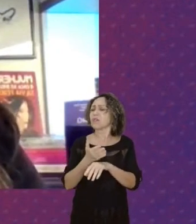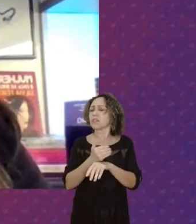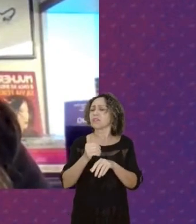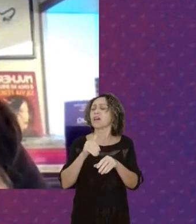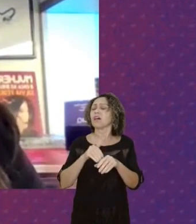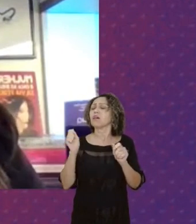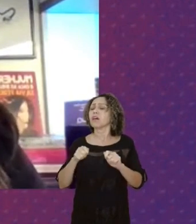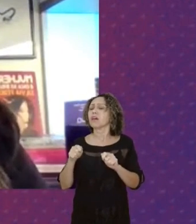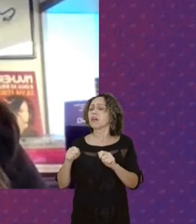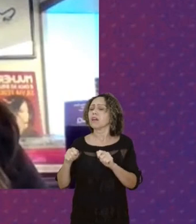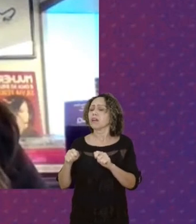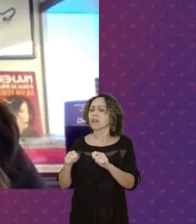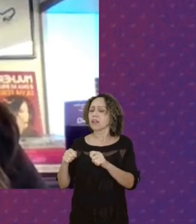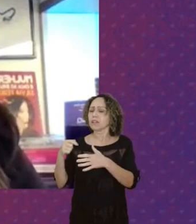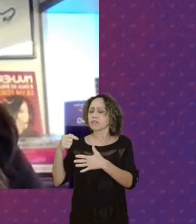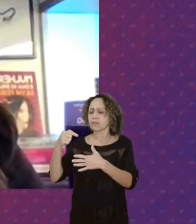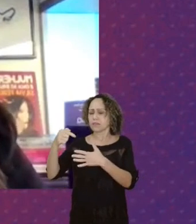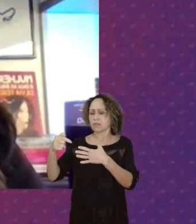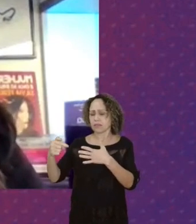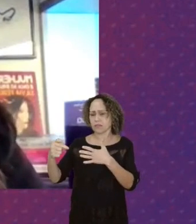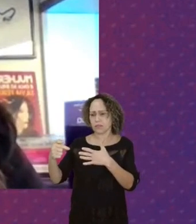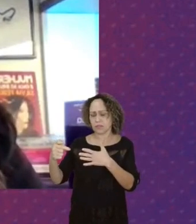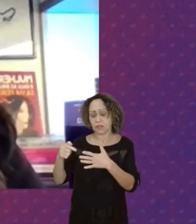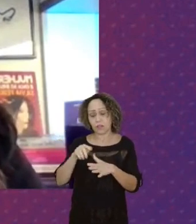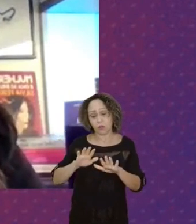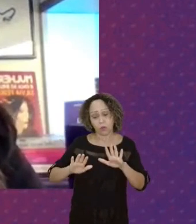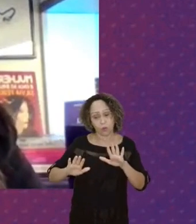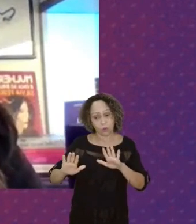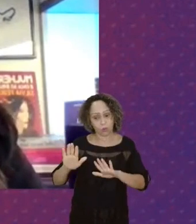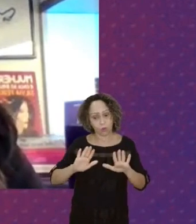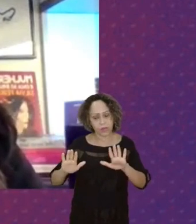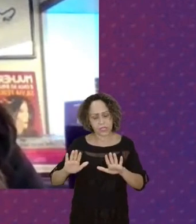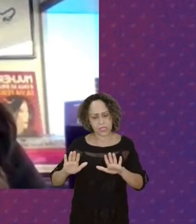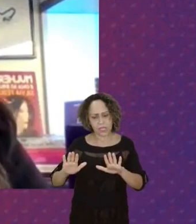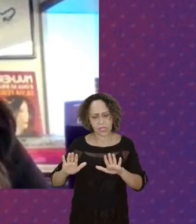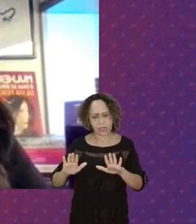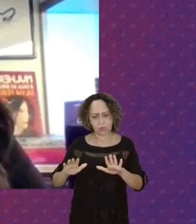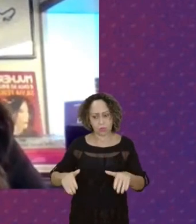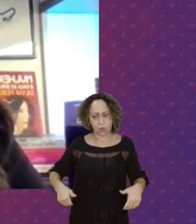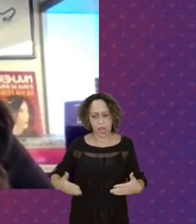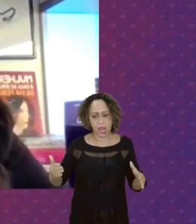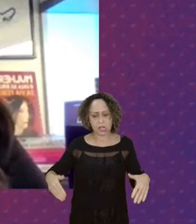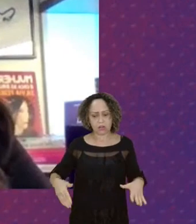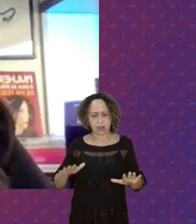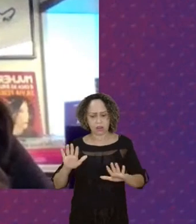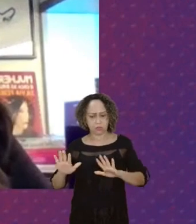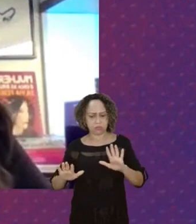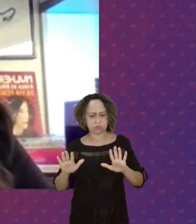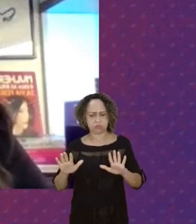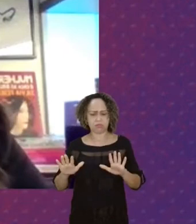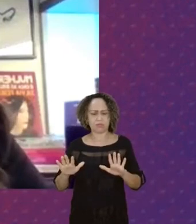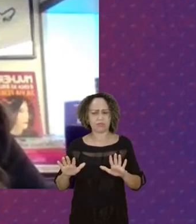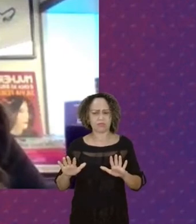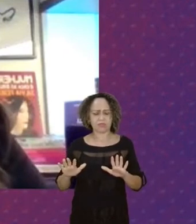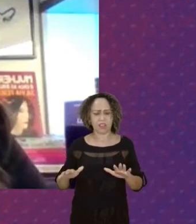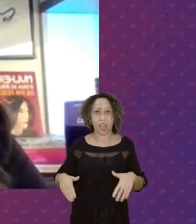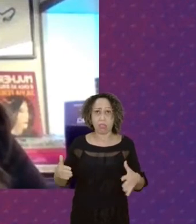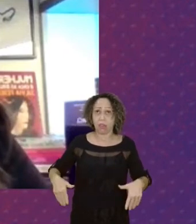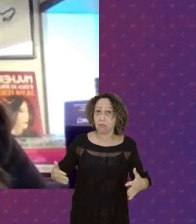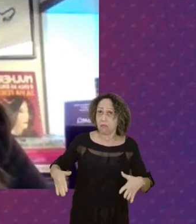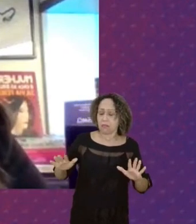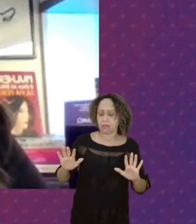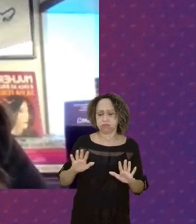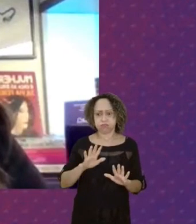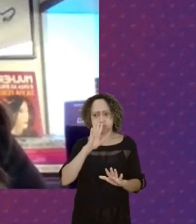coloca essa limitação. Olha, você tem que tomar cuidado com a moderação de gastos. Por quê? Porque, como eu já mencionei para vocês, houve